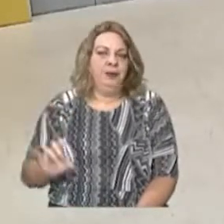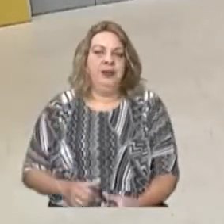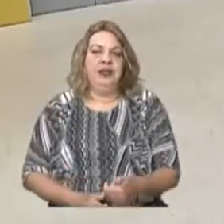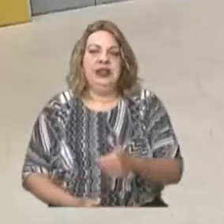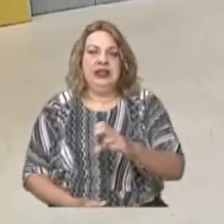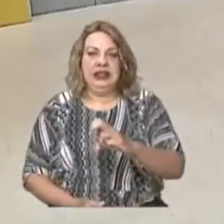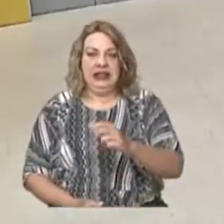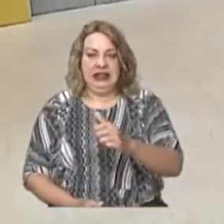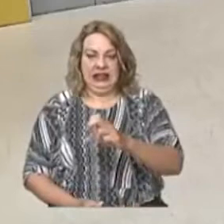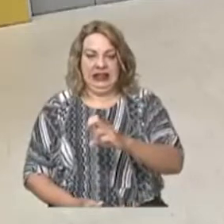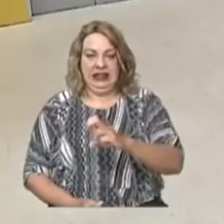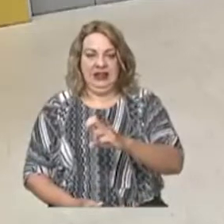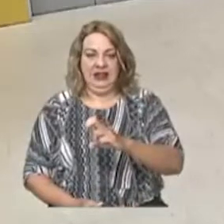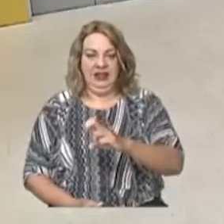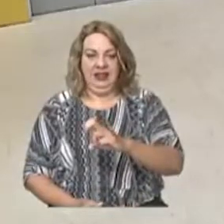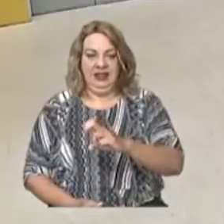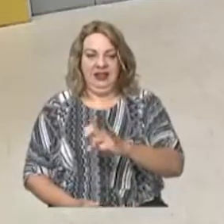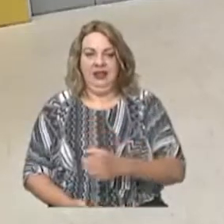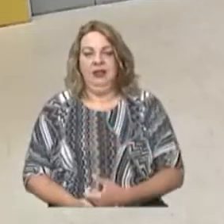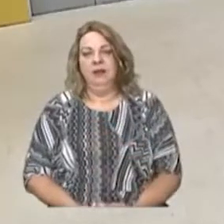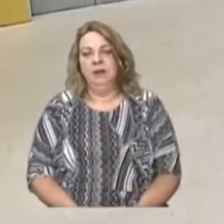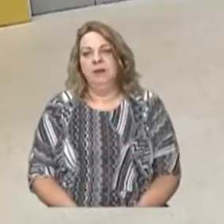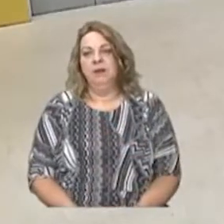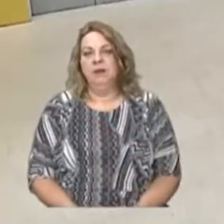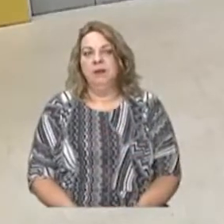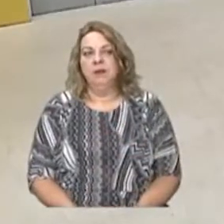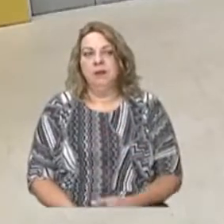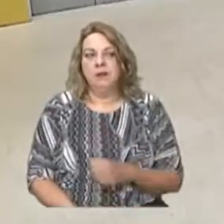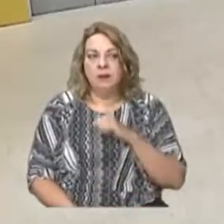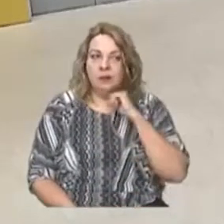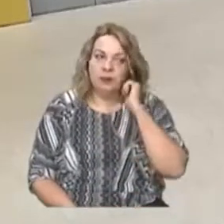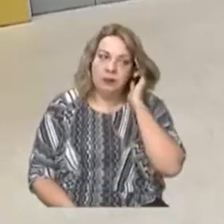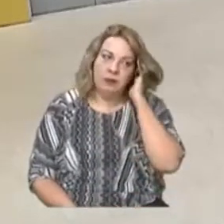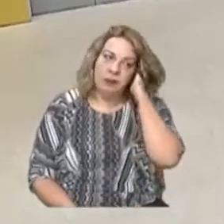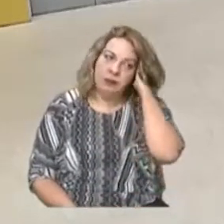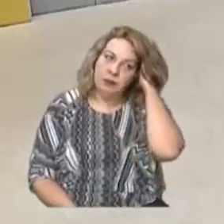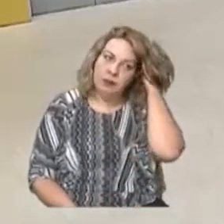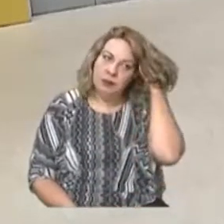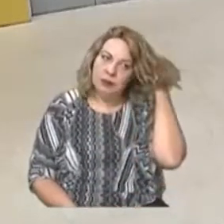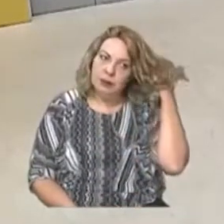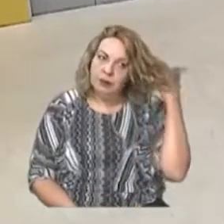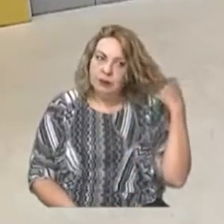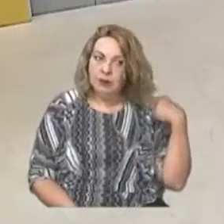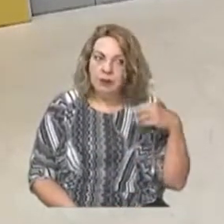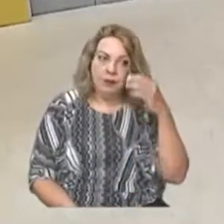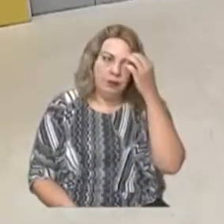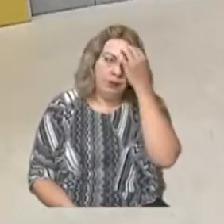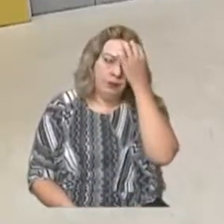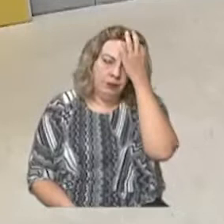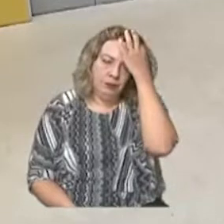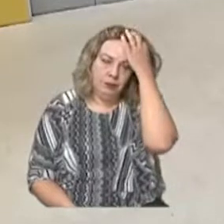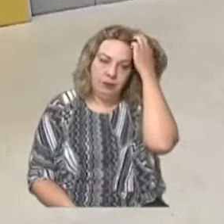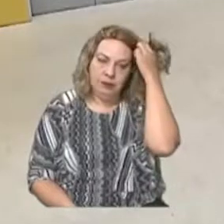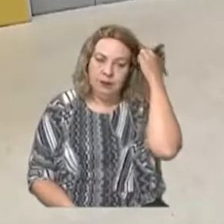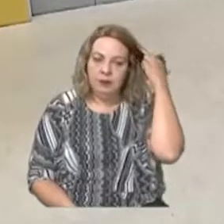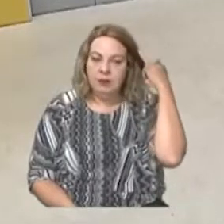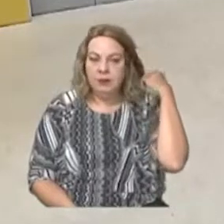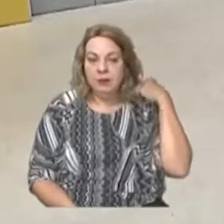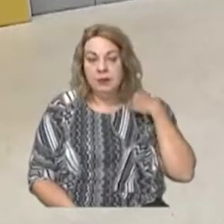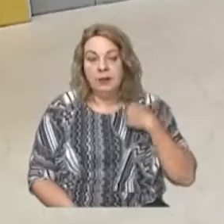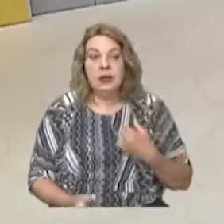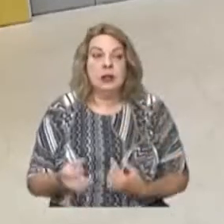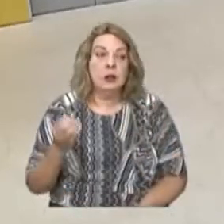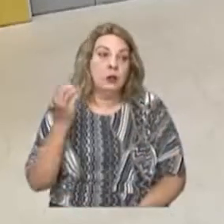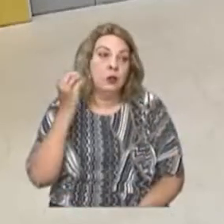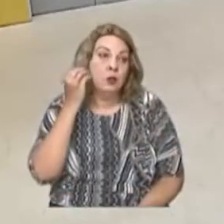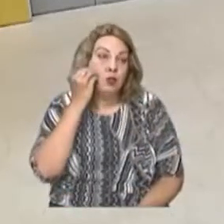15, número 15. Mandar um beijo pro meu amigo Cleverton Santos, apresentador aqui do Sergipe Ação. Acabei de dar uma entrevista pra ele,